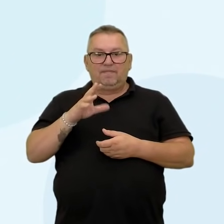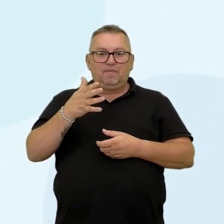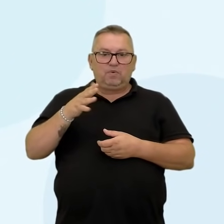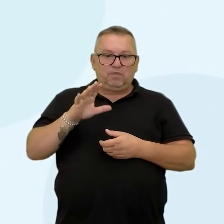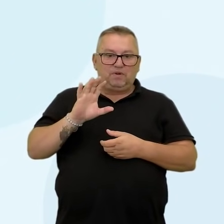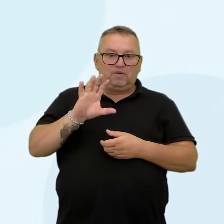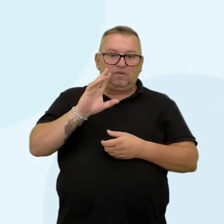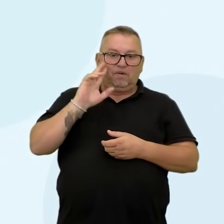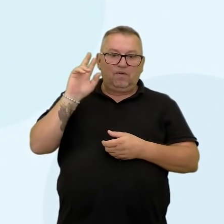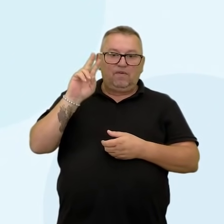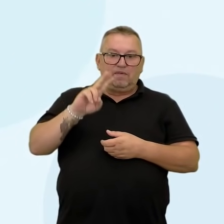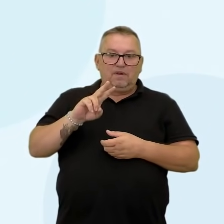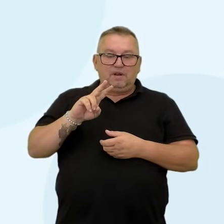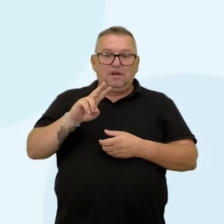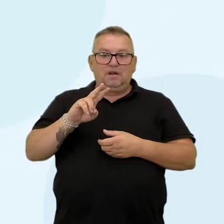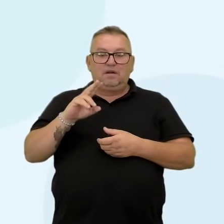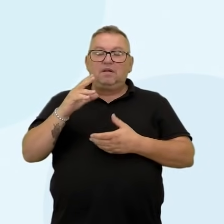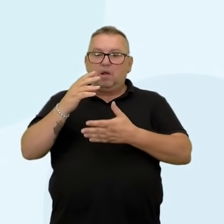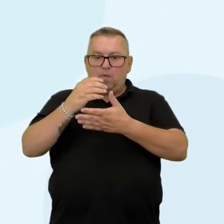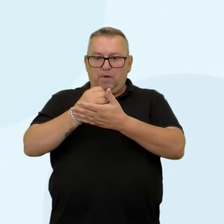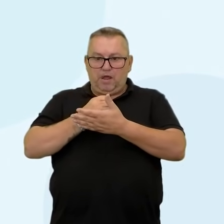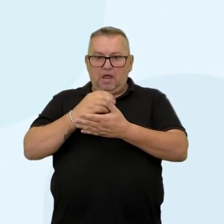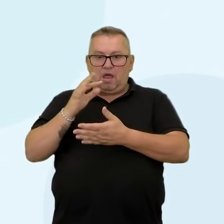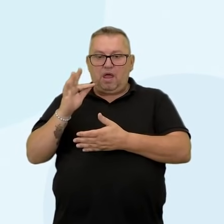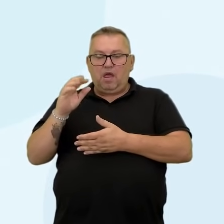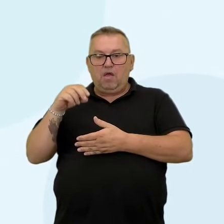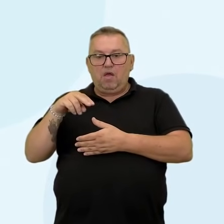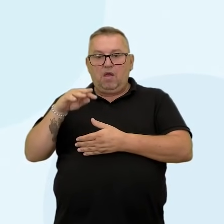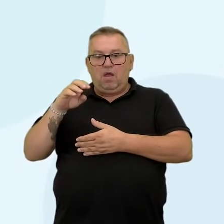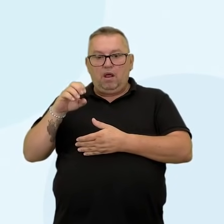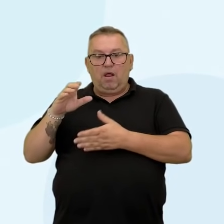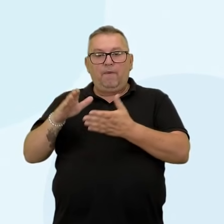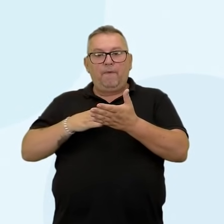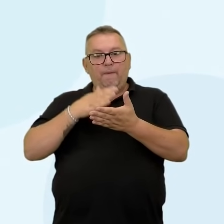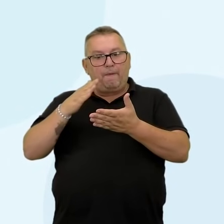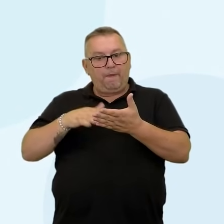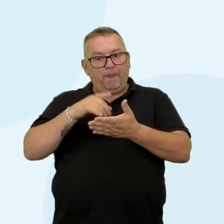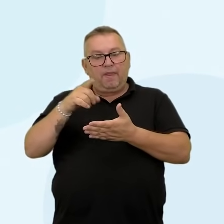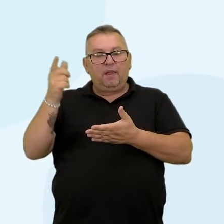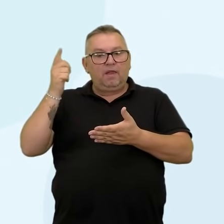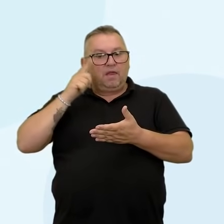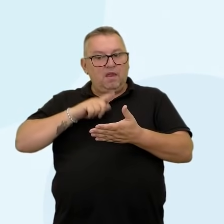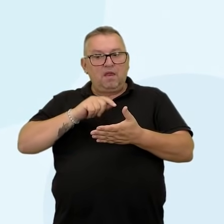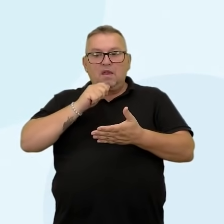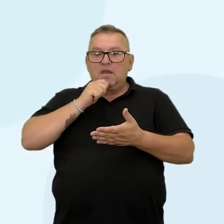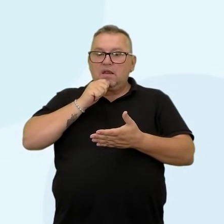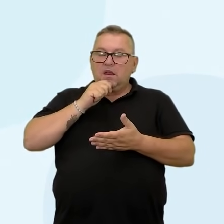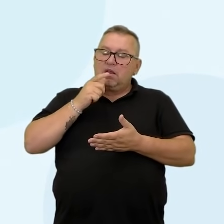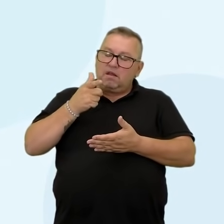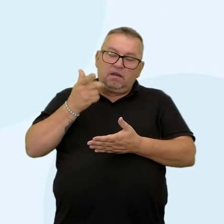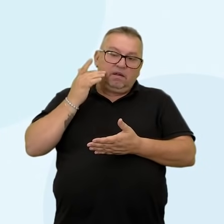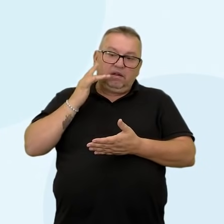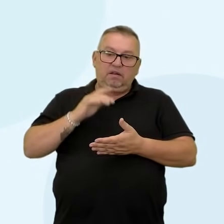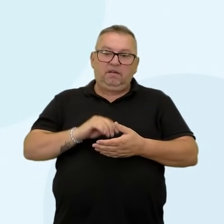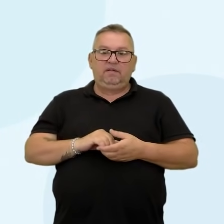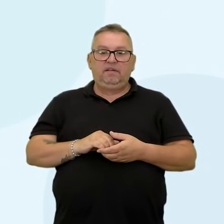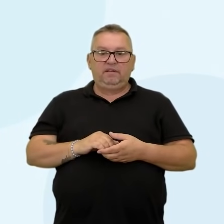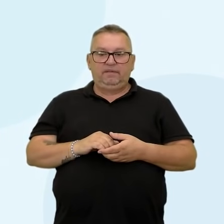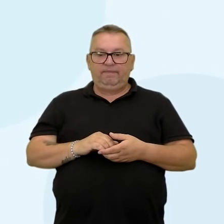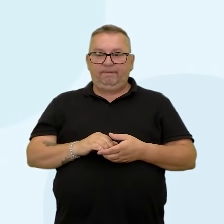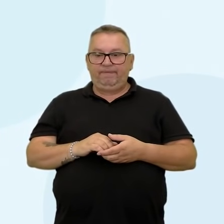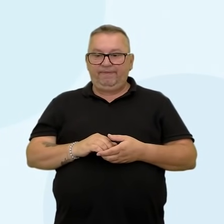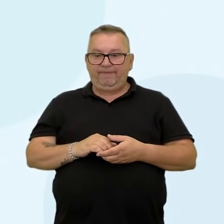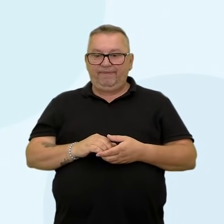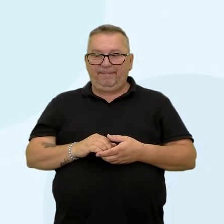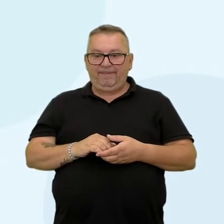mais ou menos isso aí ó é isso aí eu tirei do caderno que vocês receberão estão para receber aí Tá bom então